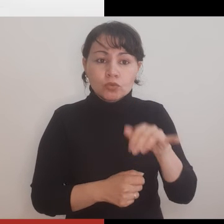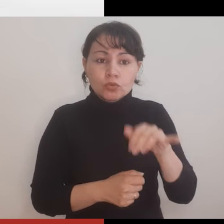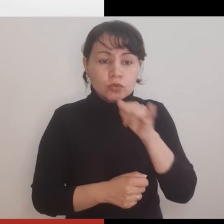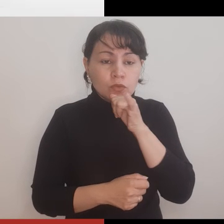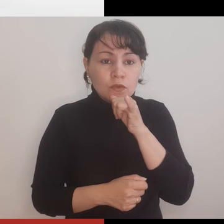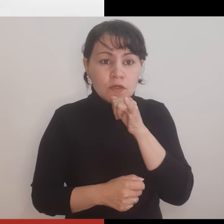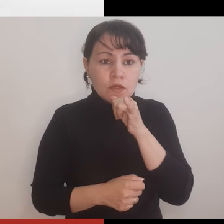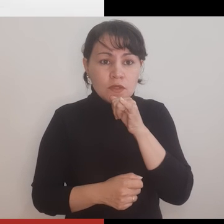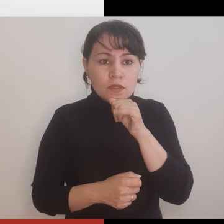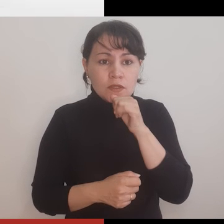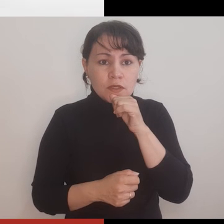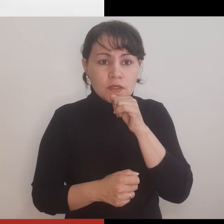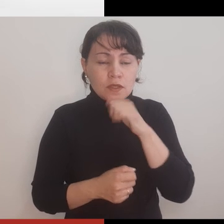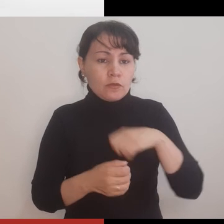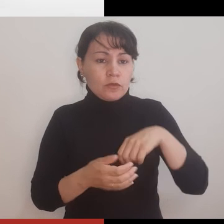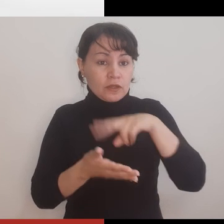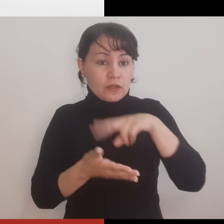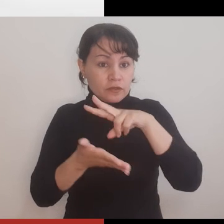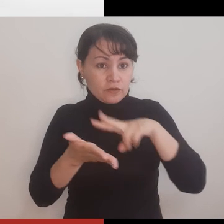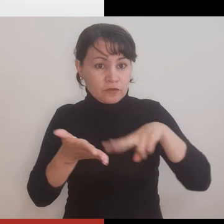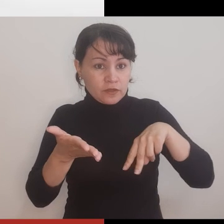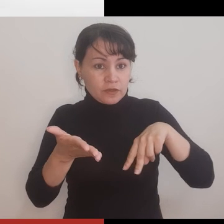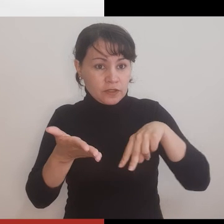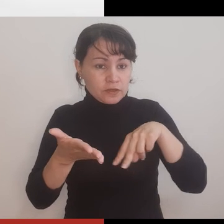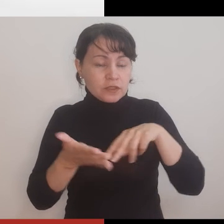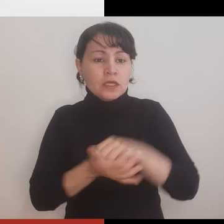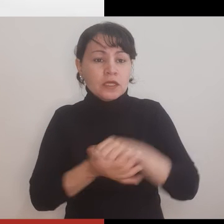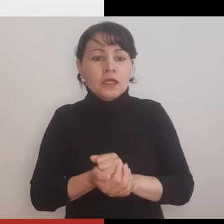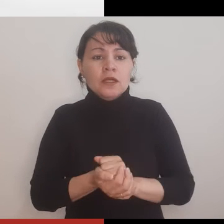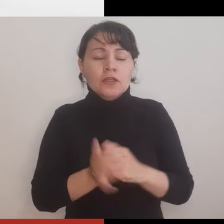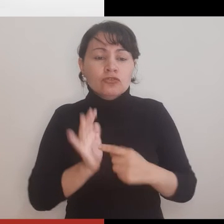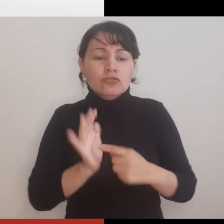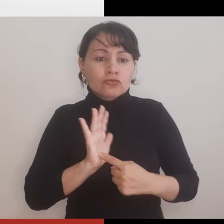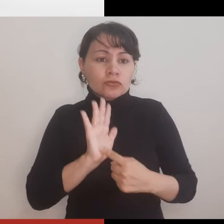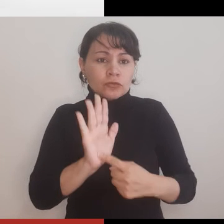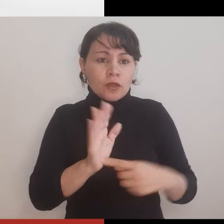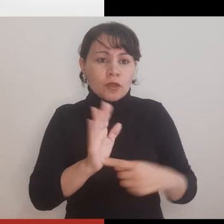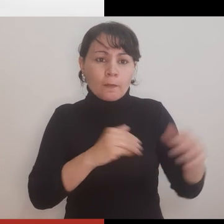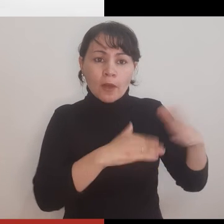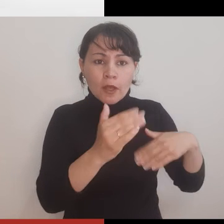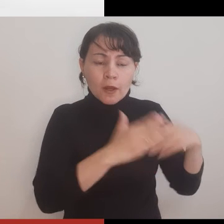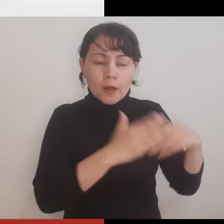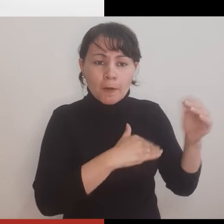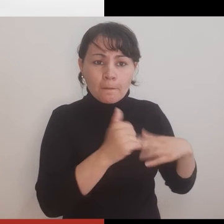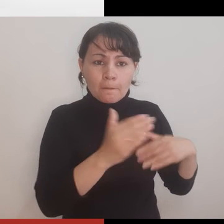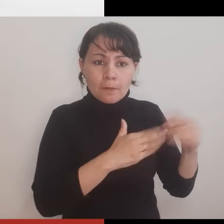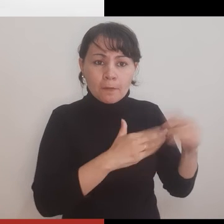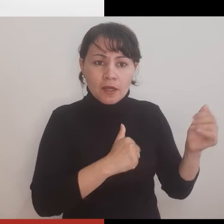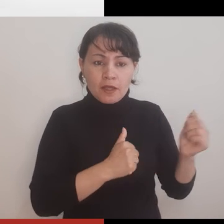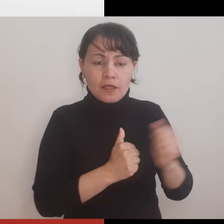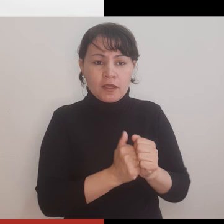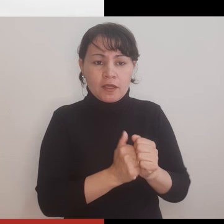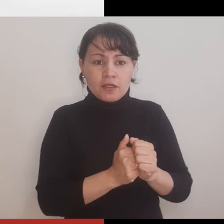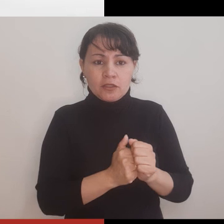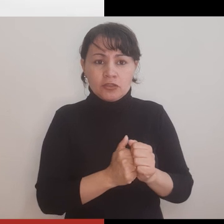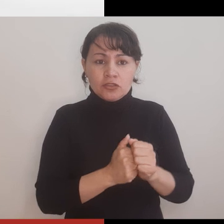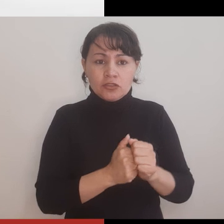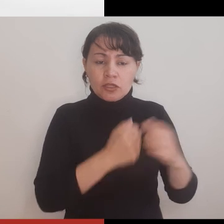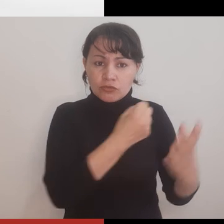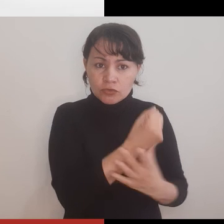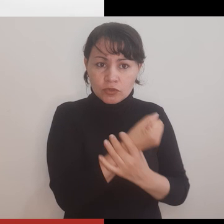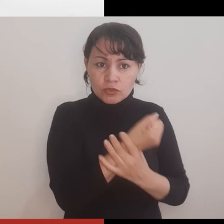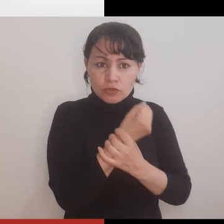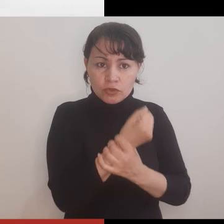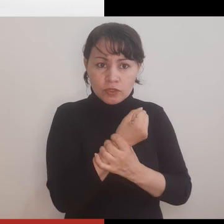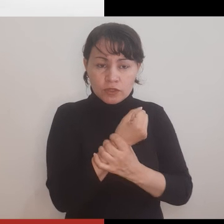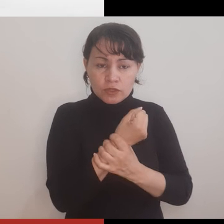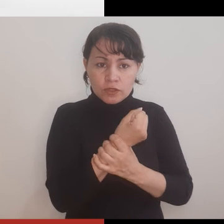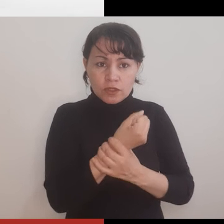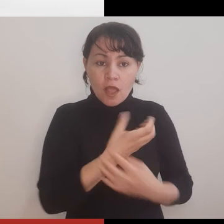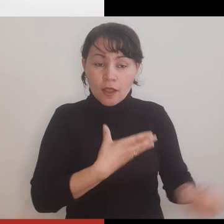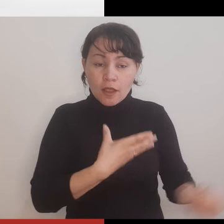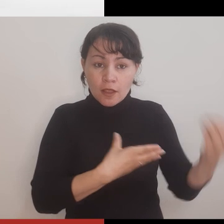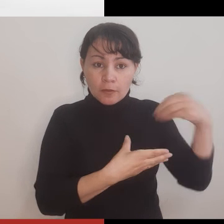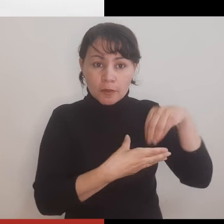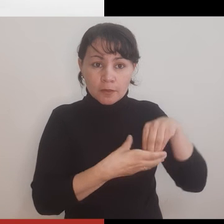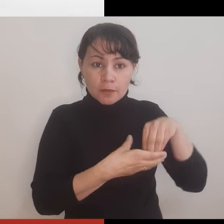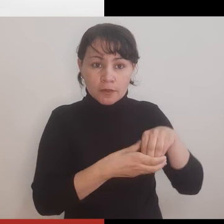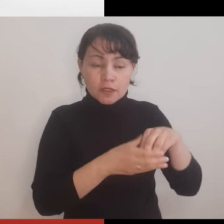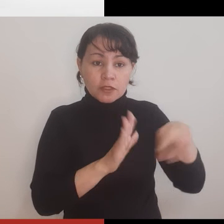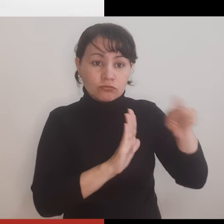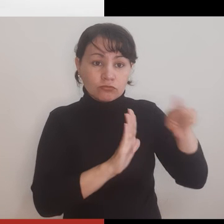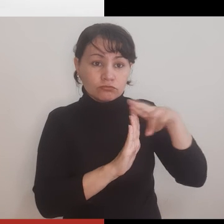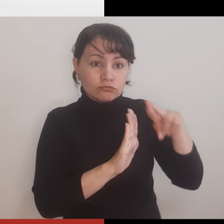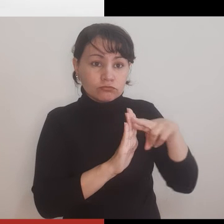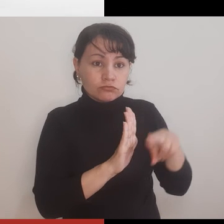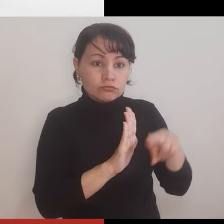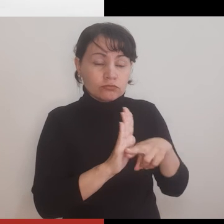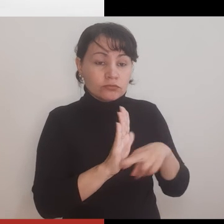das simulações realísticas, o destaque para as práticas relacionadas à biossegurança e a implementação de